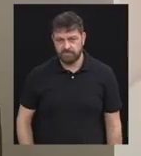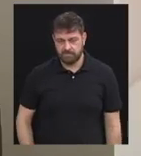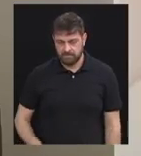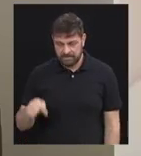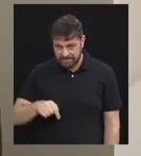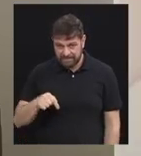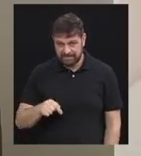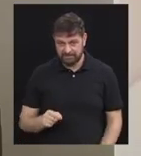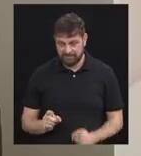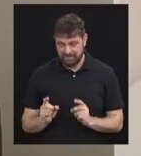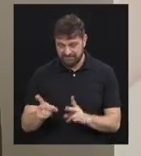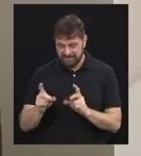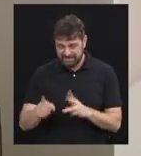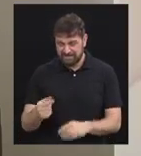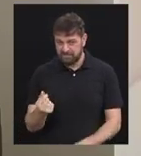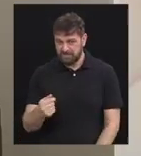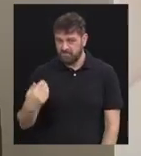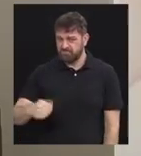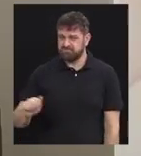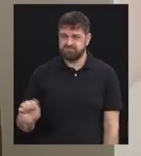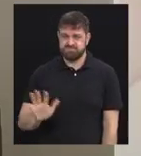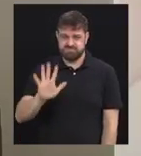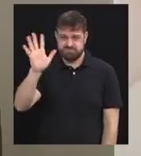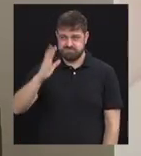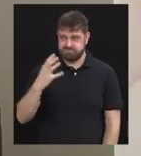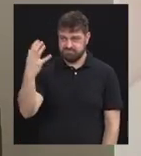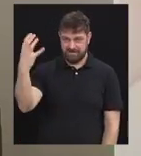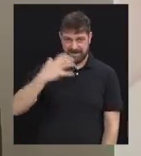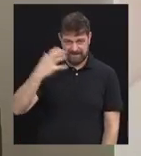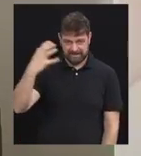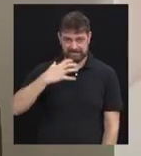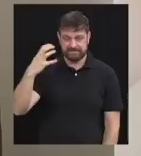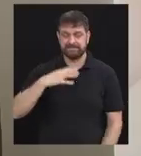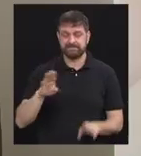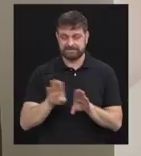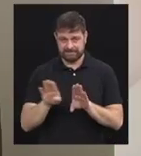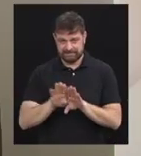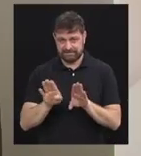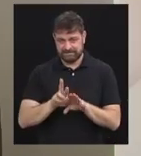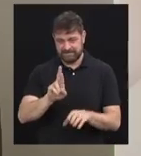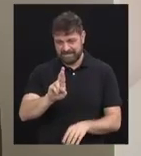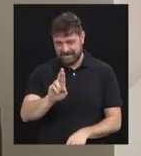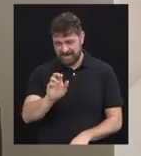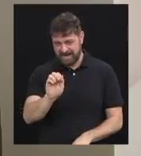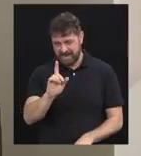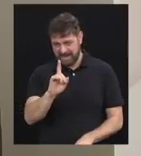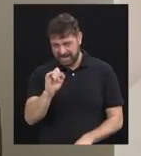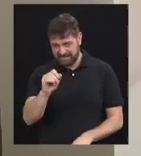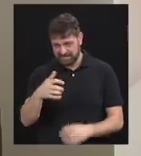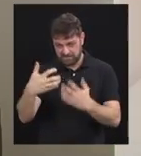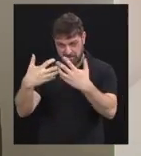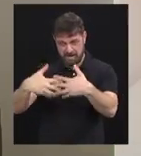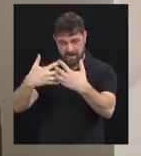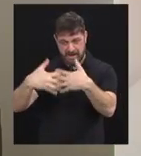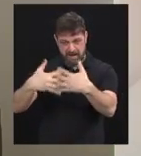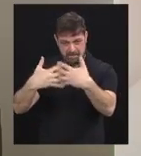normalmente no mercado farmacêutico custa muito caro. A radioterapia é a mesma coisa, são equipamentos muito caros,